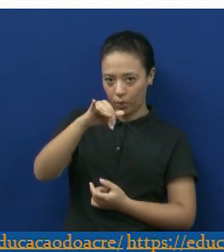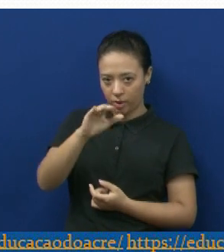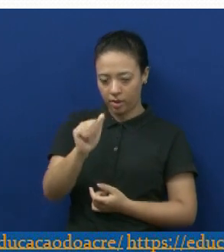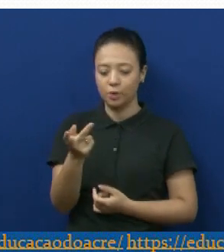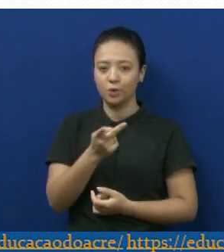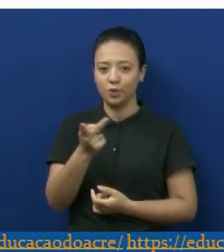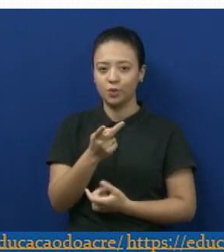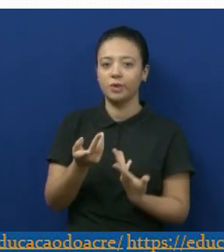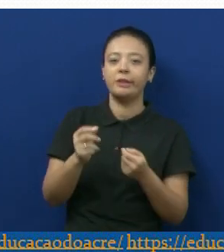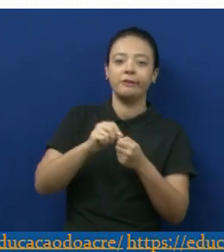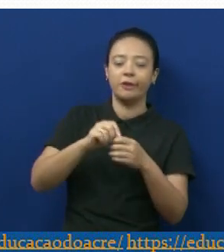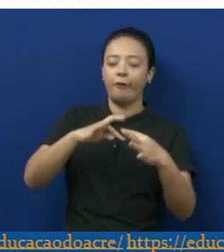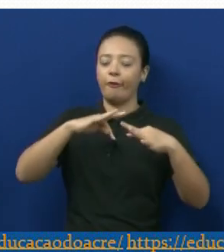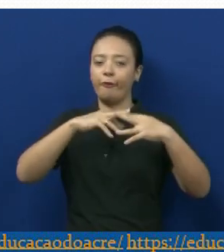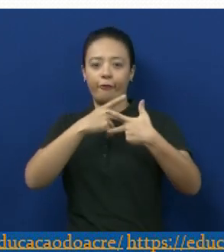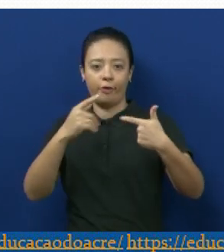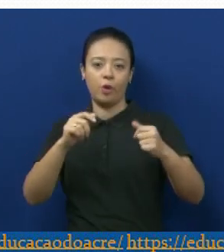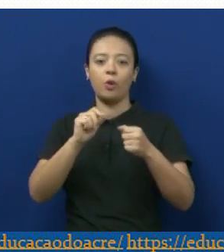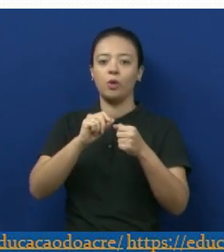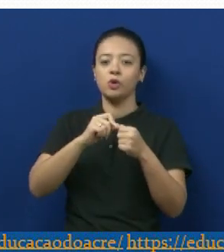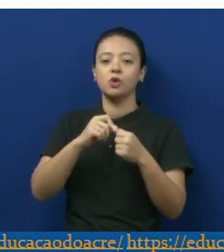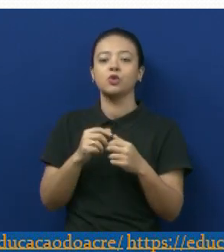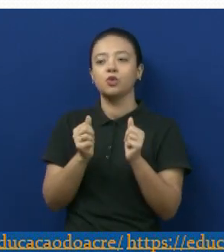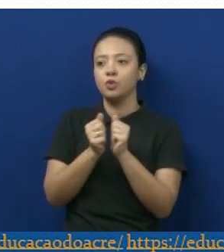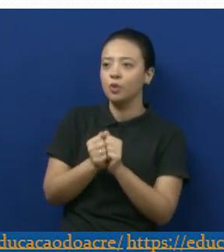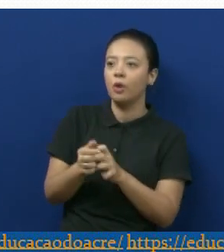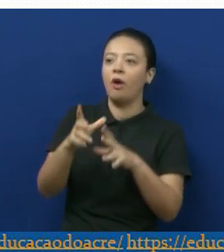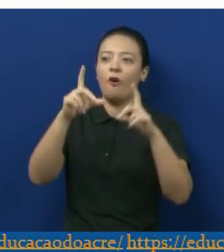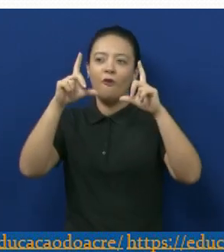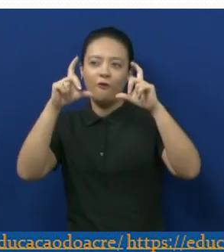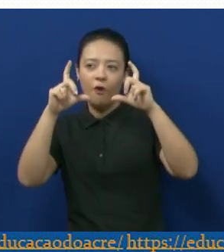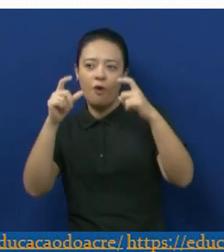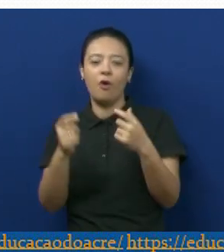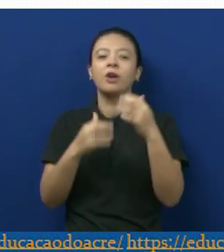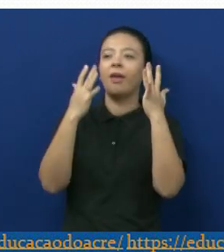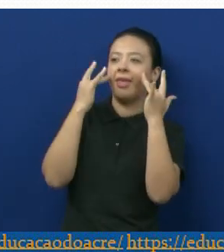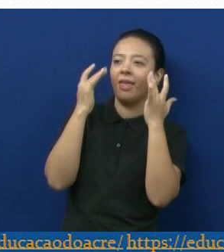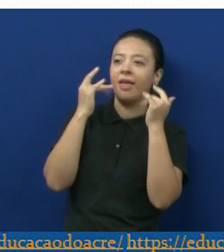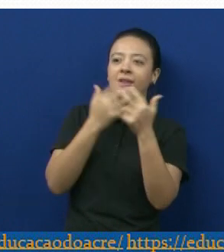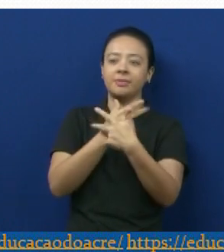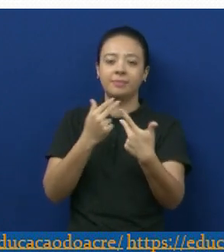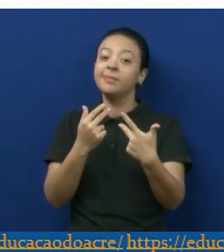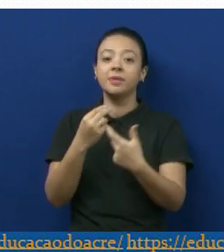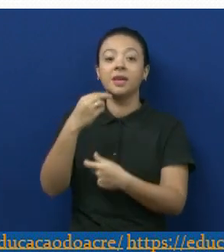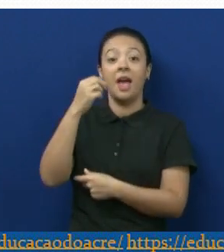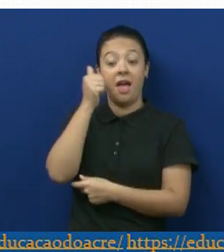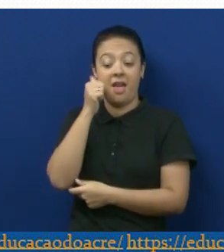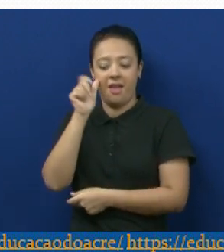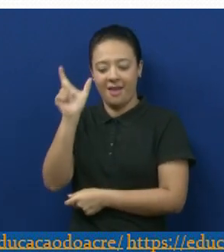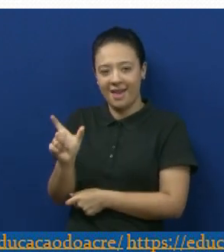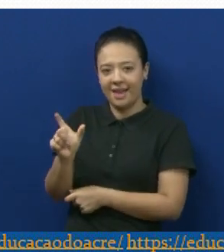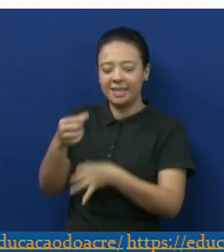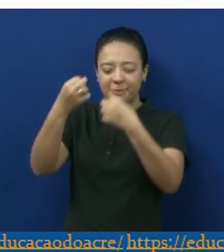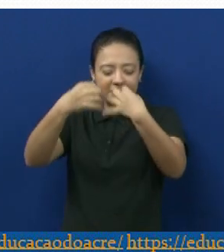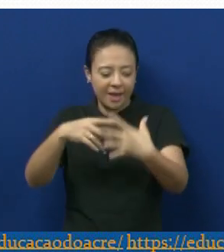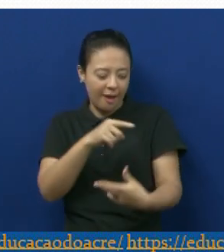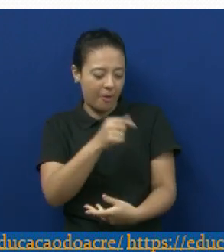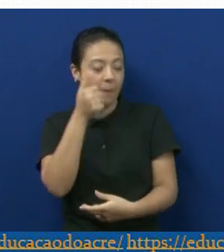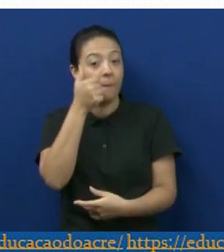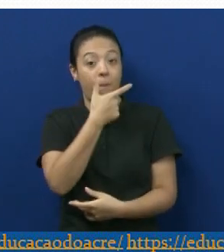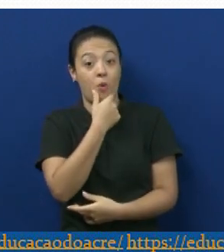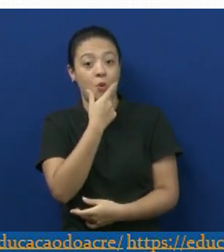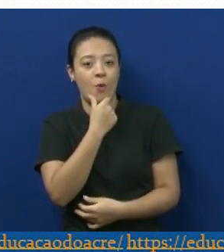um sentimento, uma sensação ou uma situação. Observa aí esse exemplo. Eu nunca